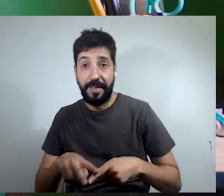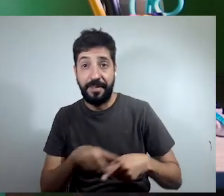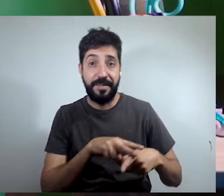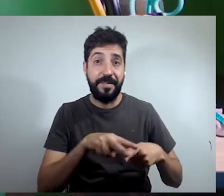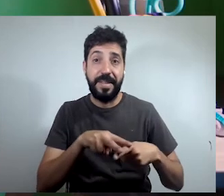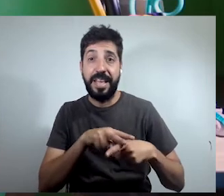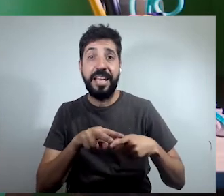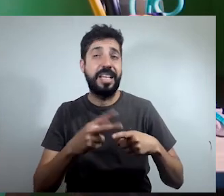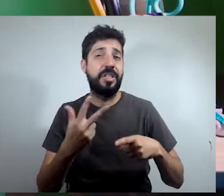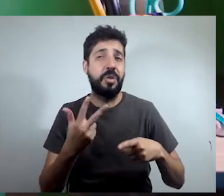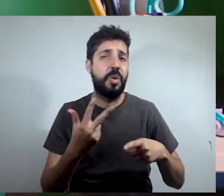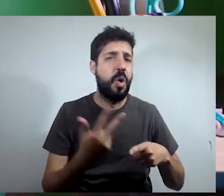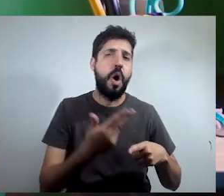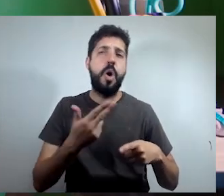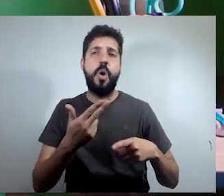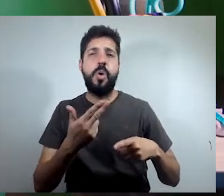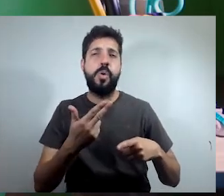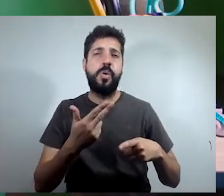verde como